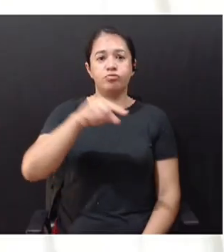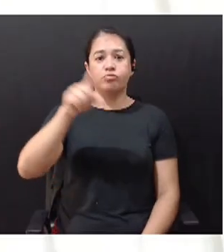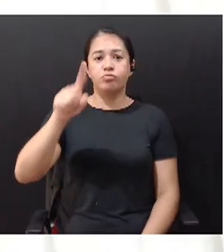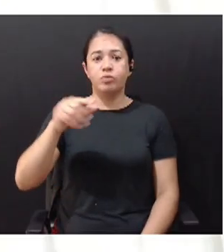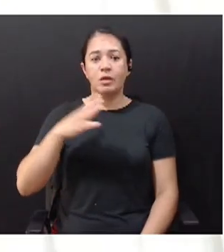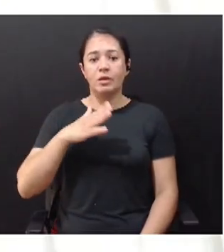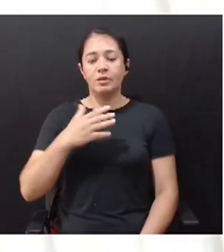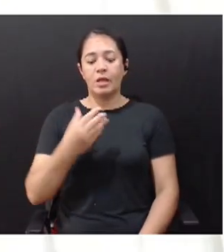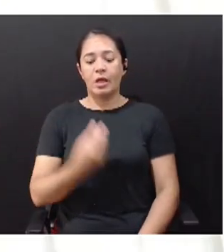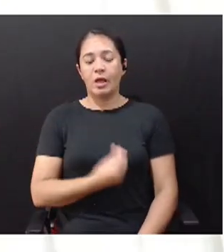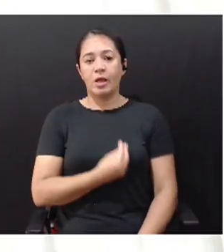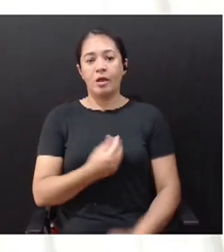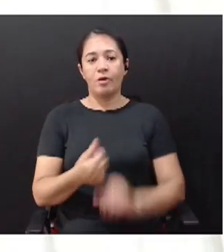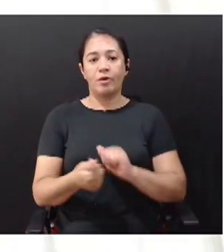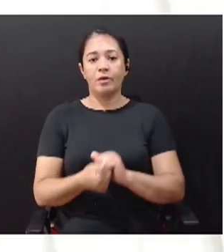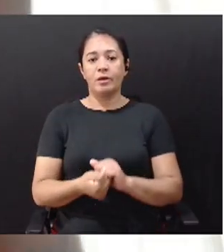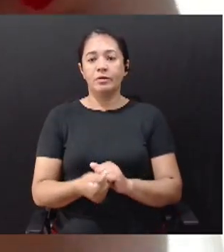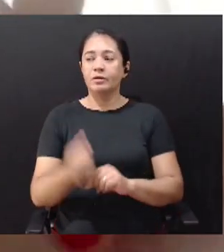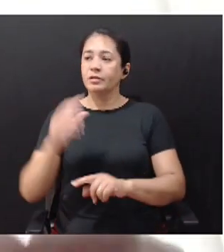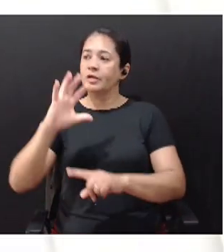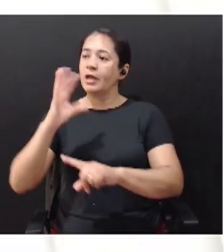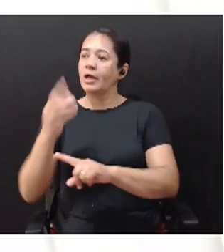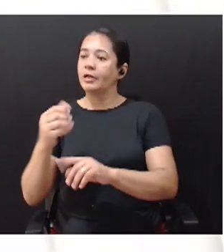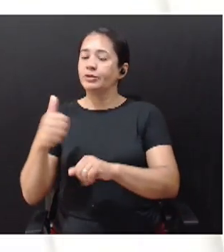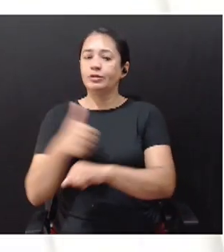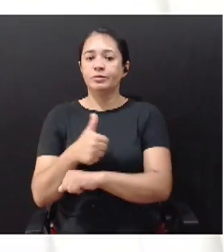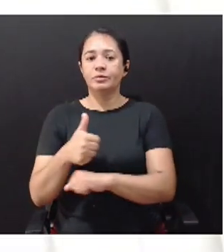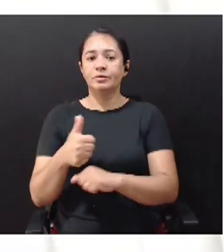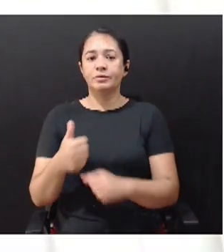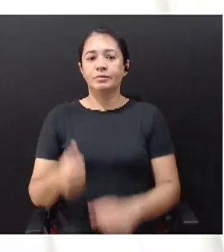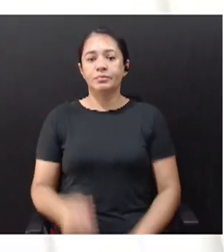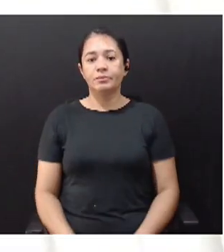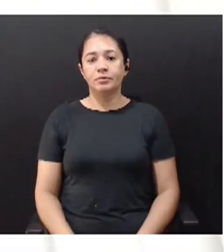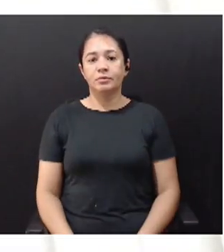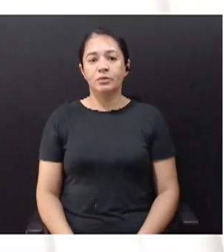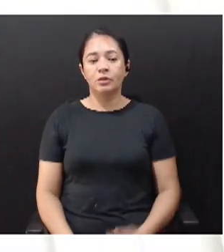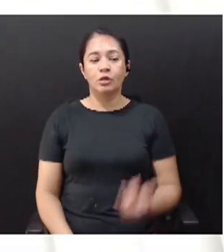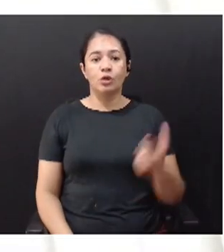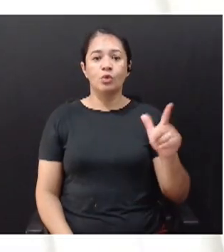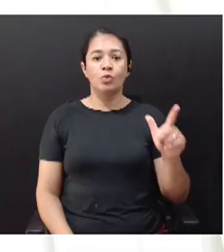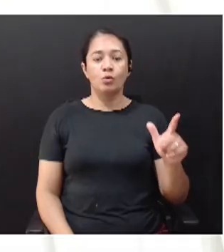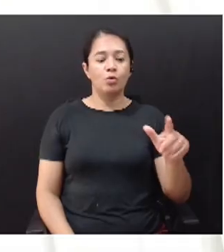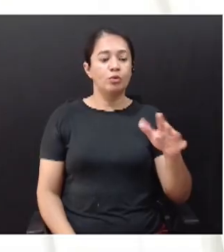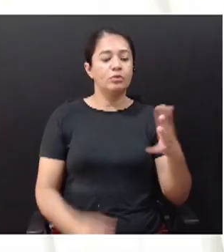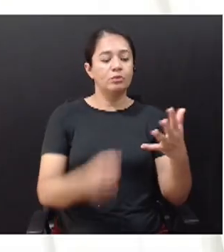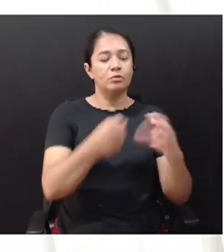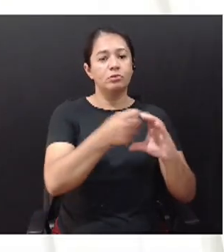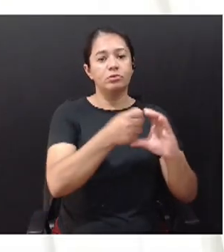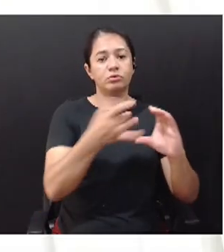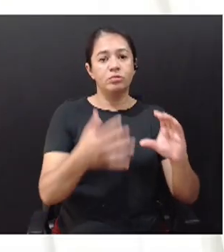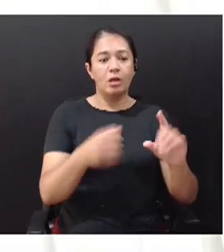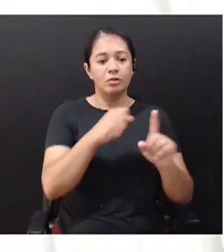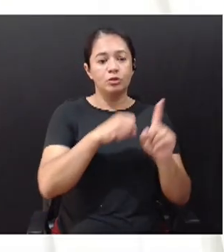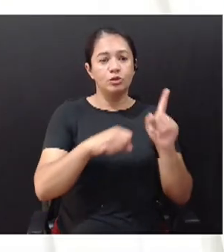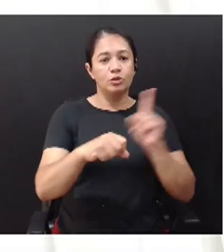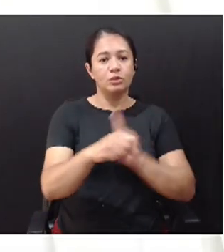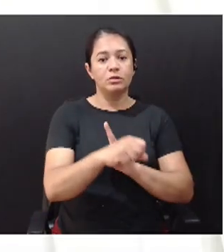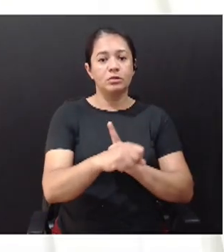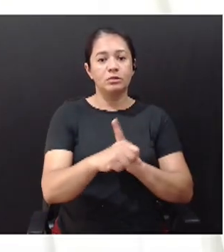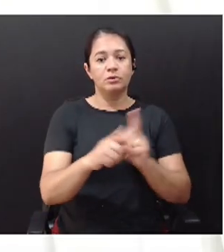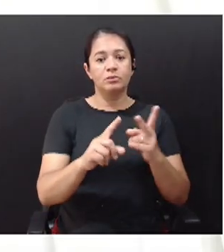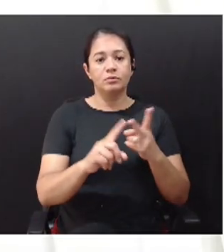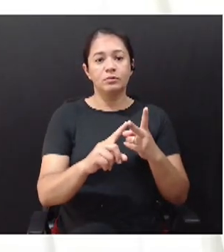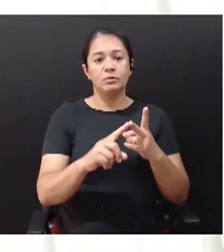parte profissional tão grande que os outros aspectos, social, afetivo